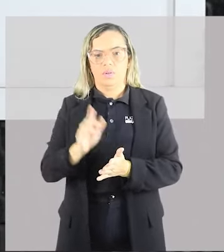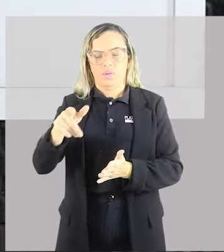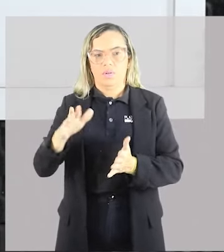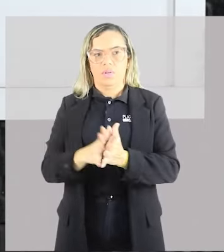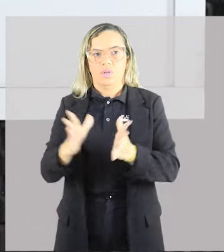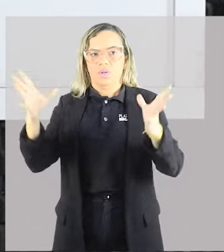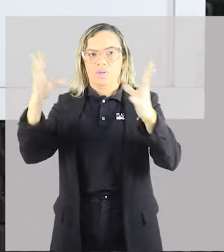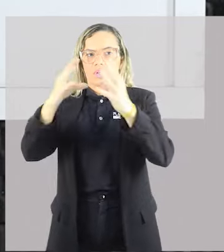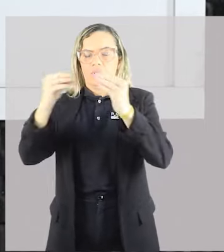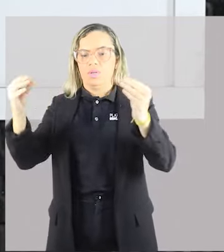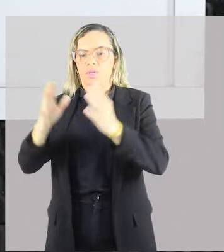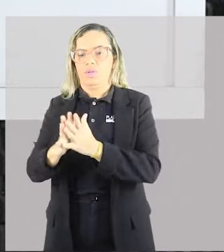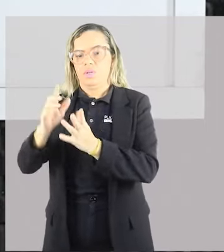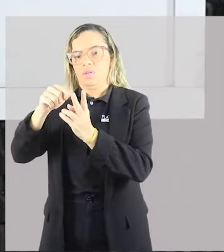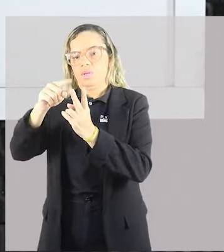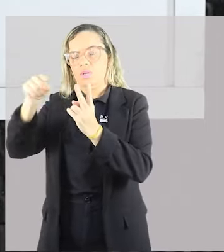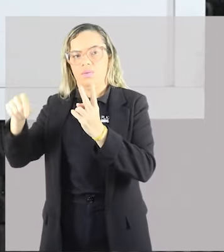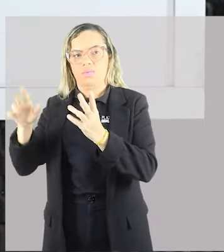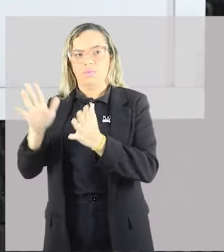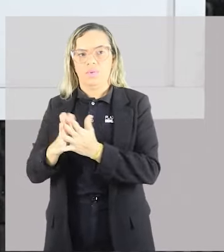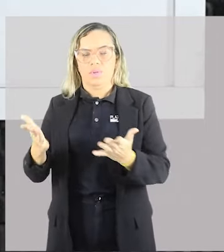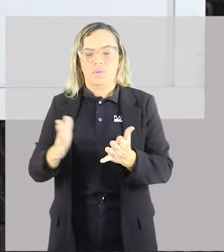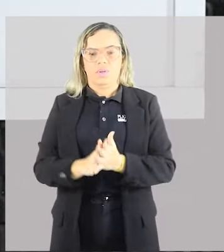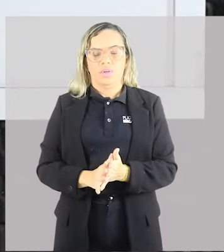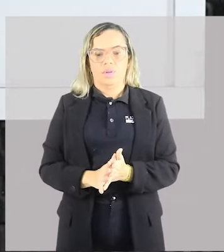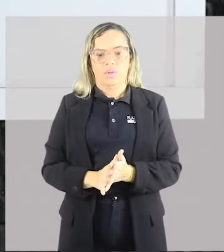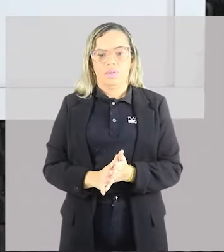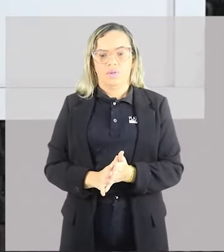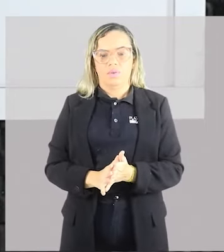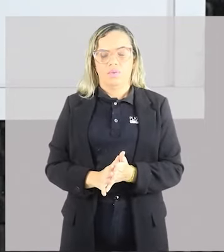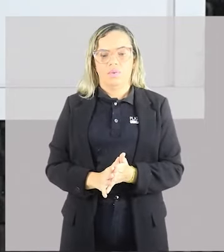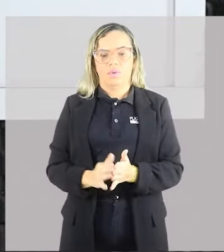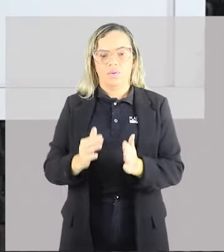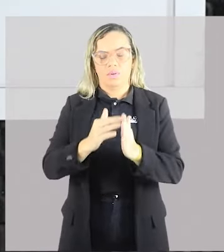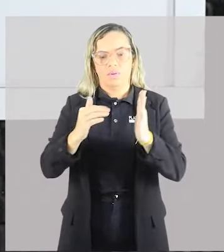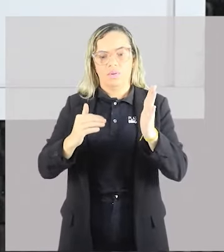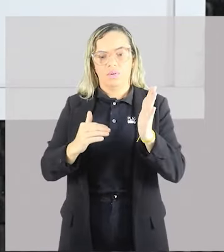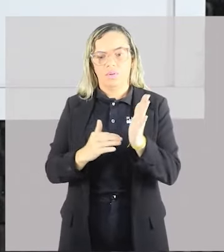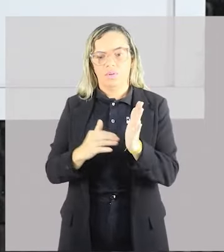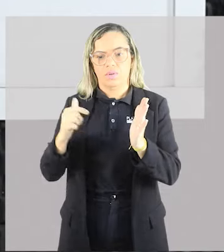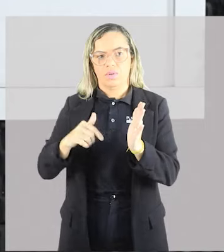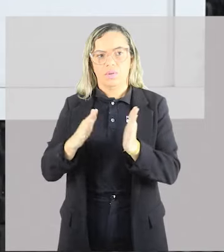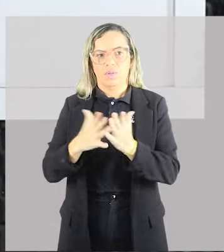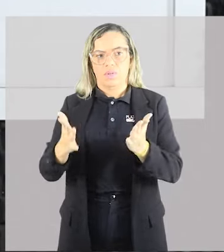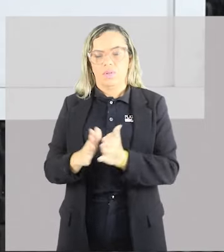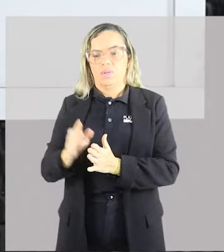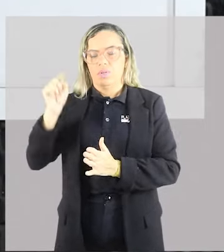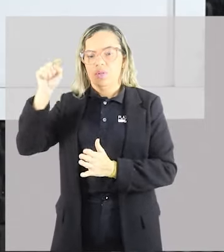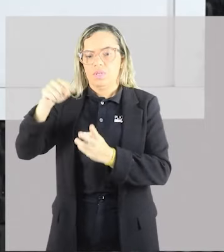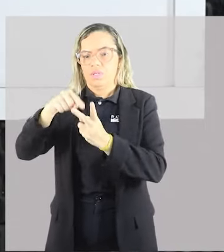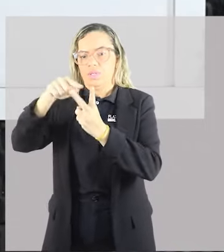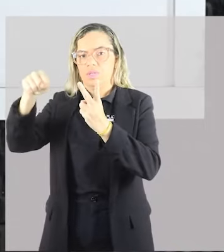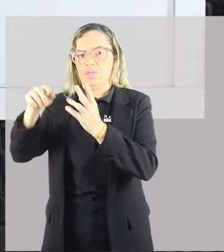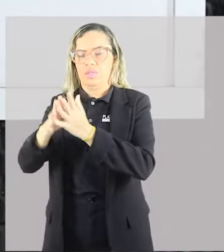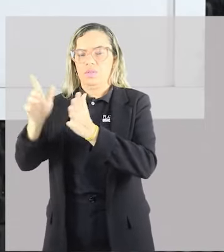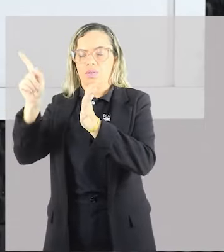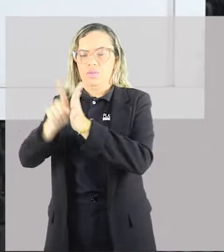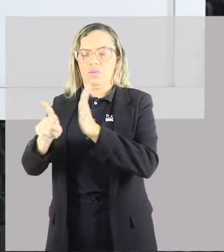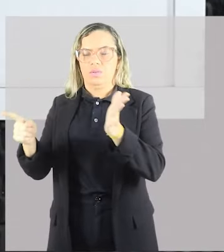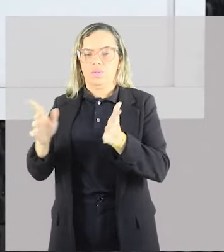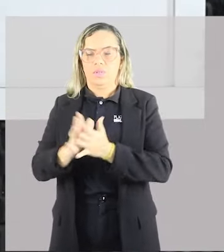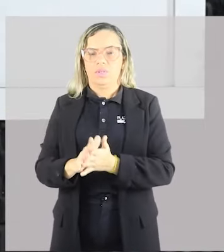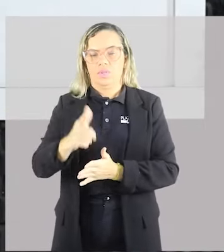radicando desculpa e se ele for menor do que 1 meio isso aqui fica negativo e não existe raiz quadrada de número